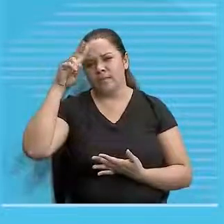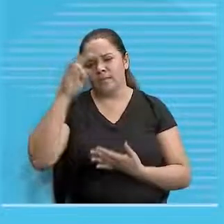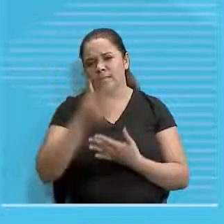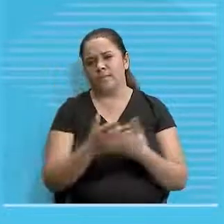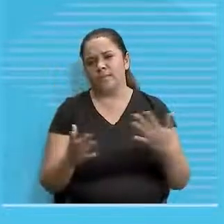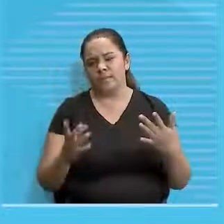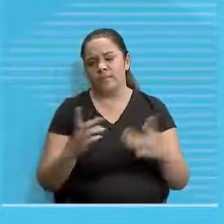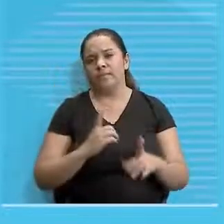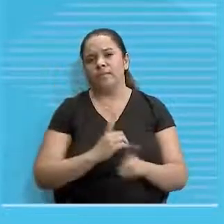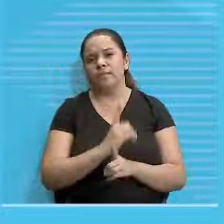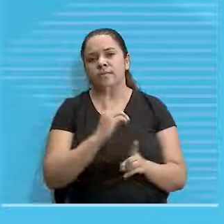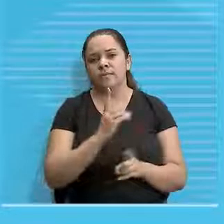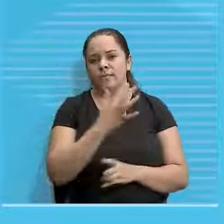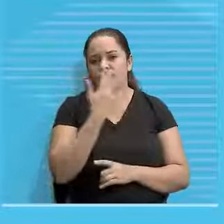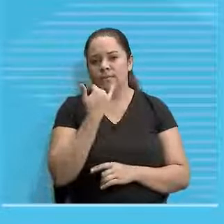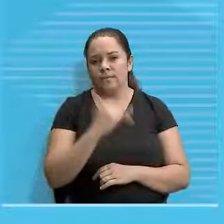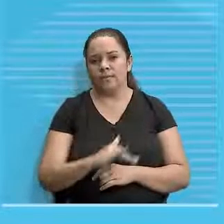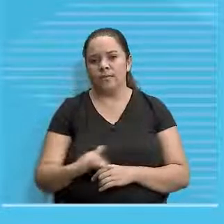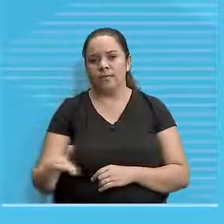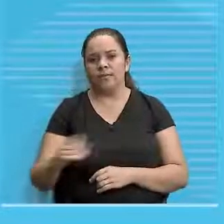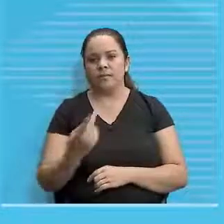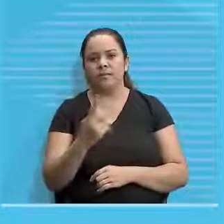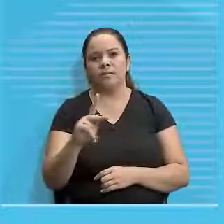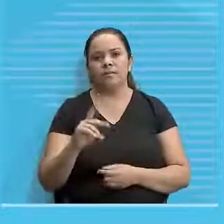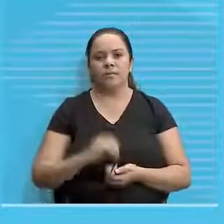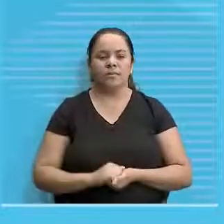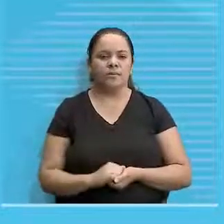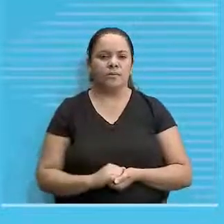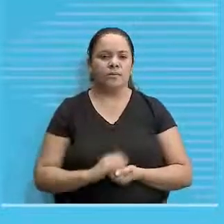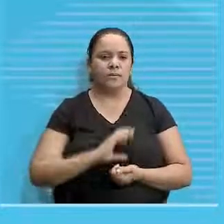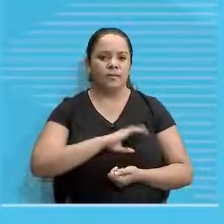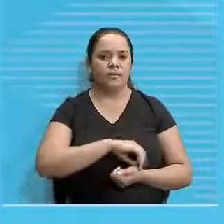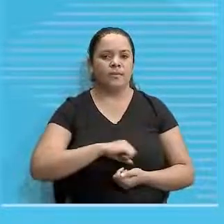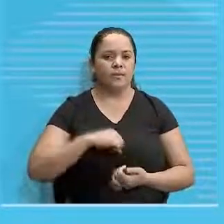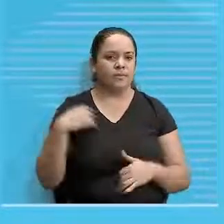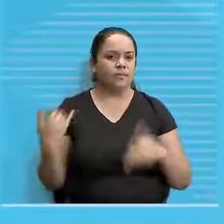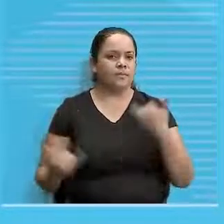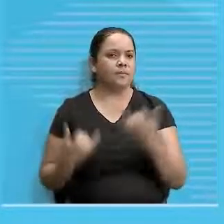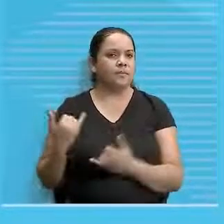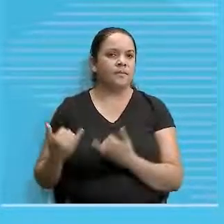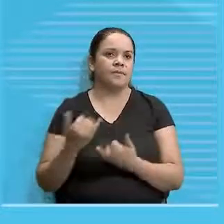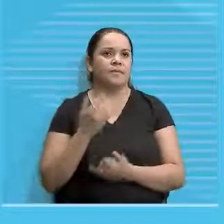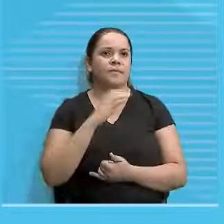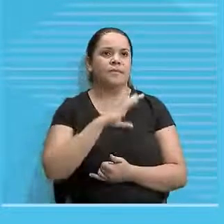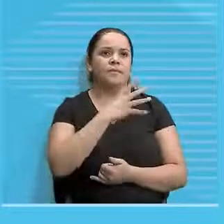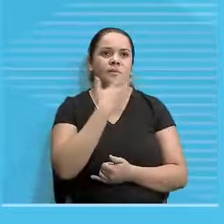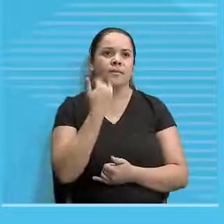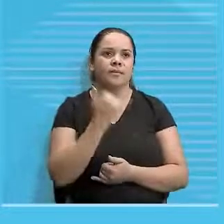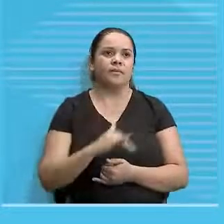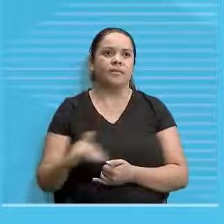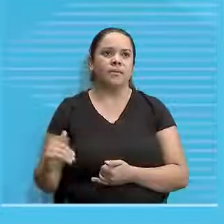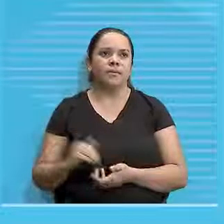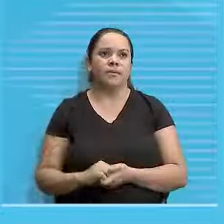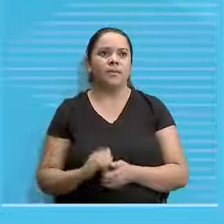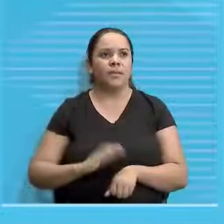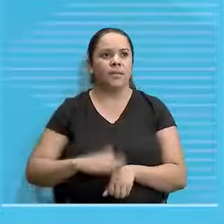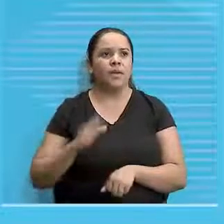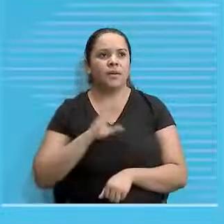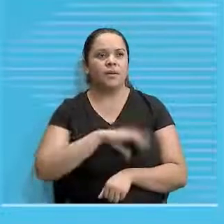infância? Do que você gostava de brincar na sua infância? O que você mais gostava de